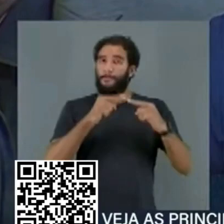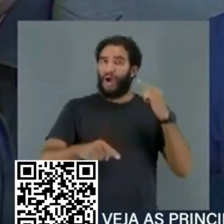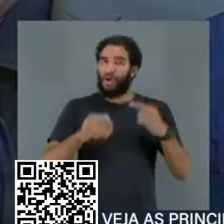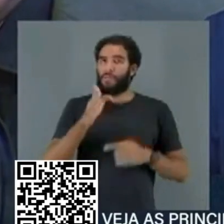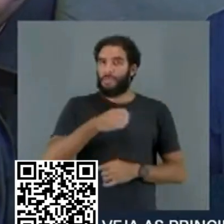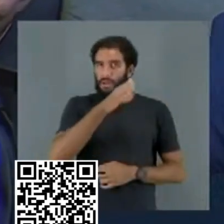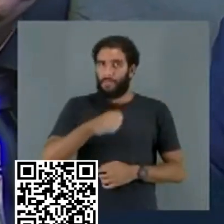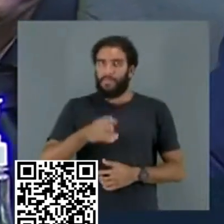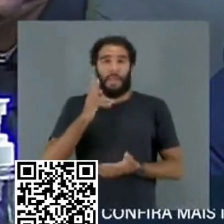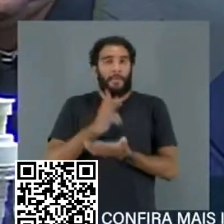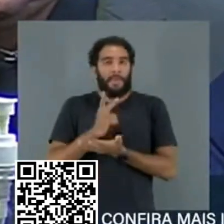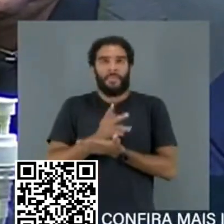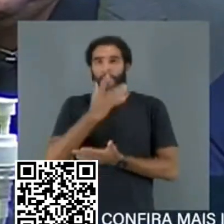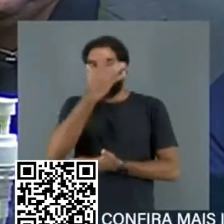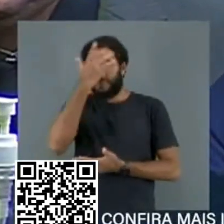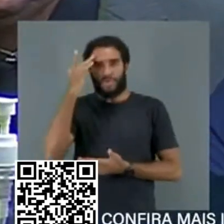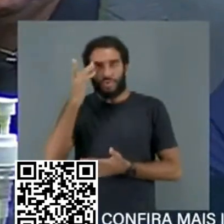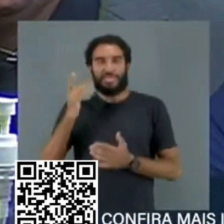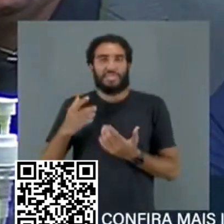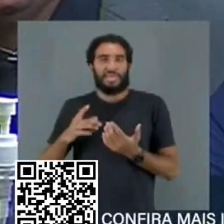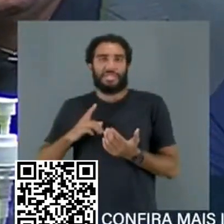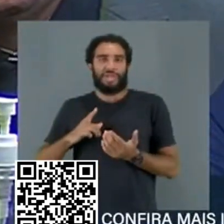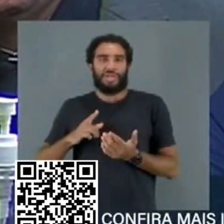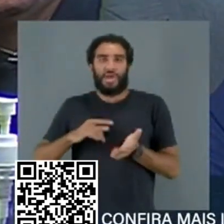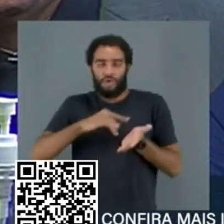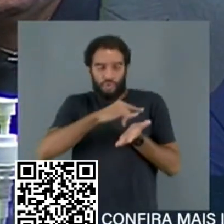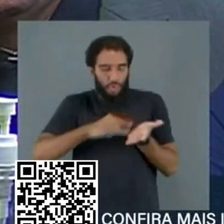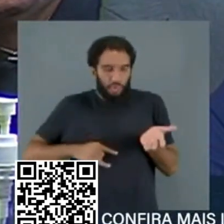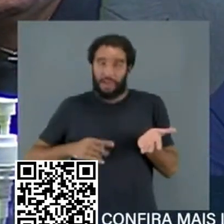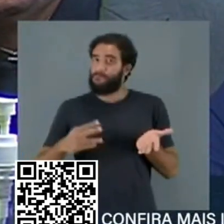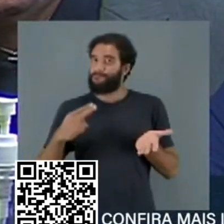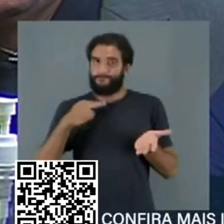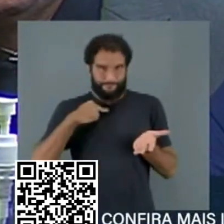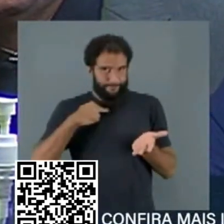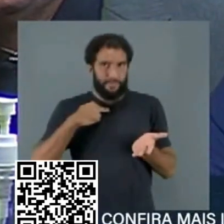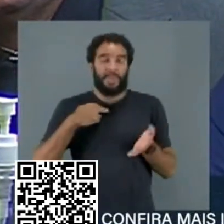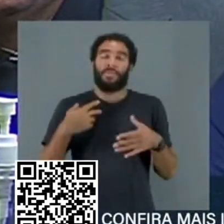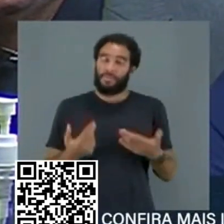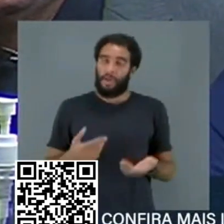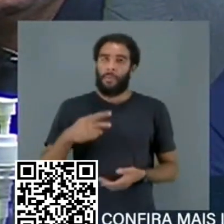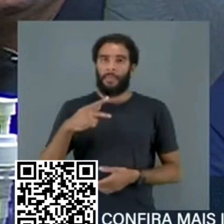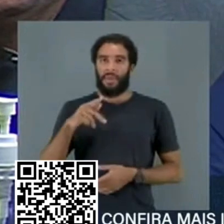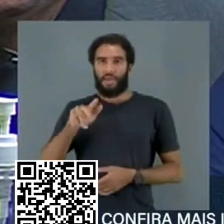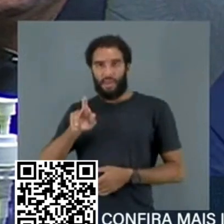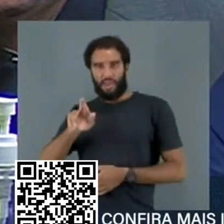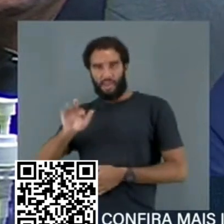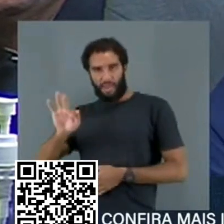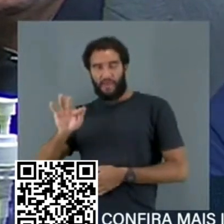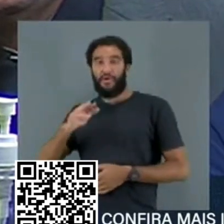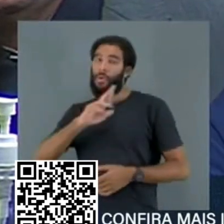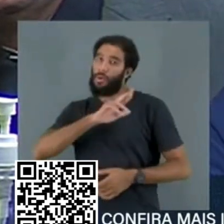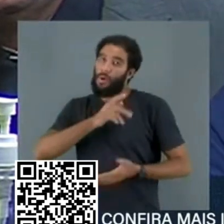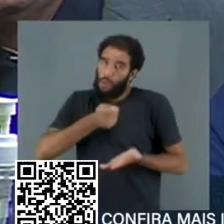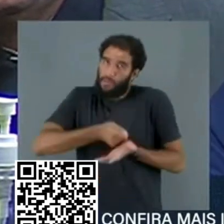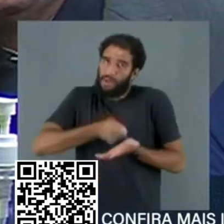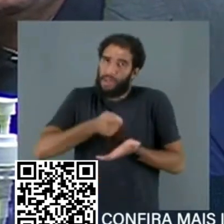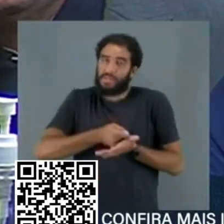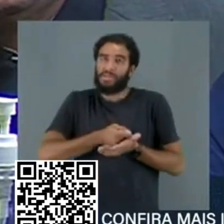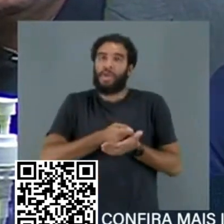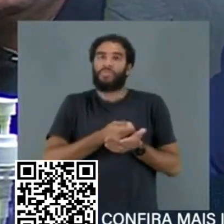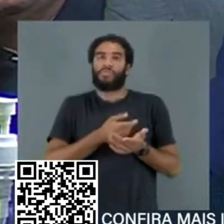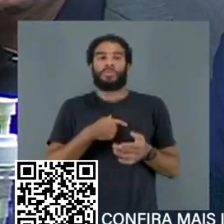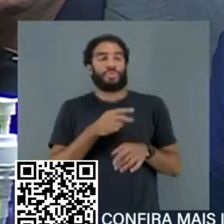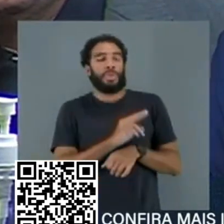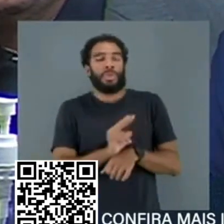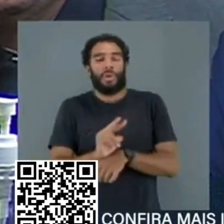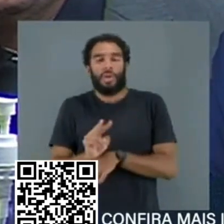mesmo aqueles que tinham porte. Então a PRF tinha também essa obrigação. E lembrar que as polícias